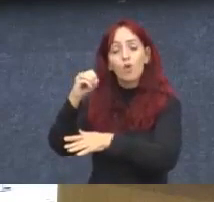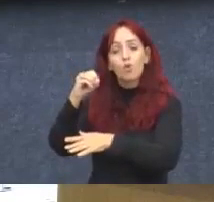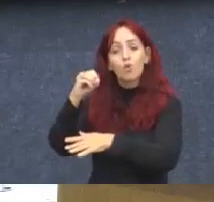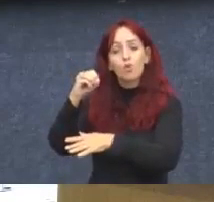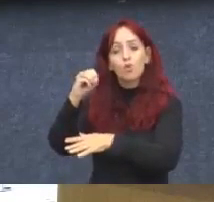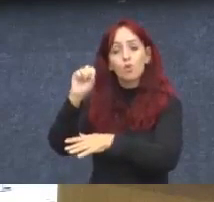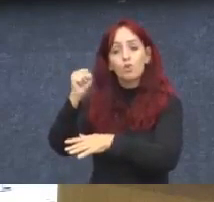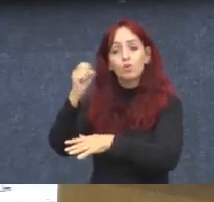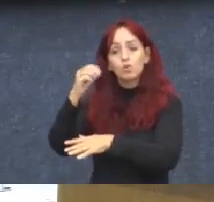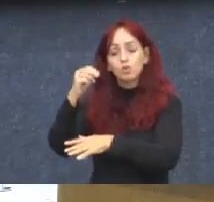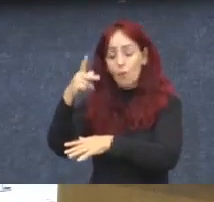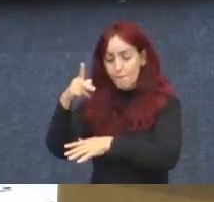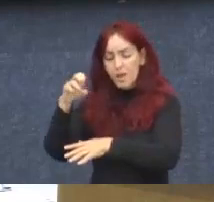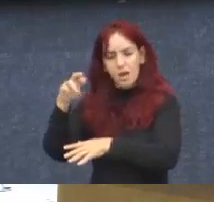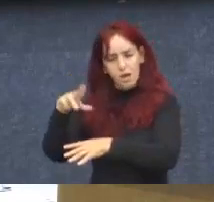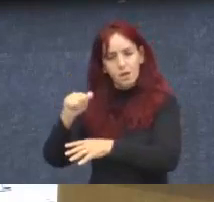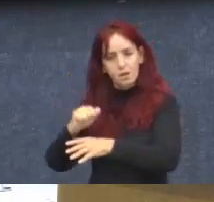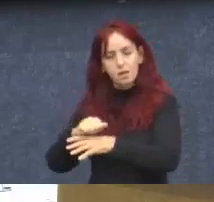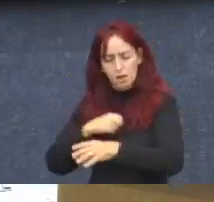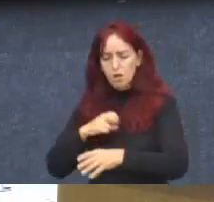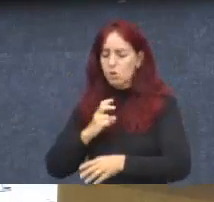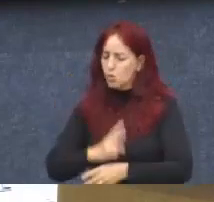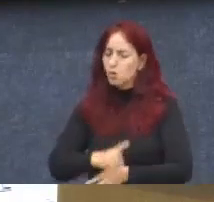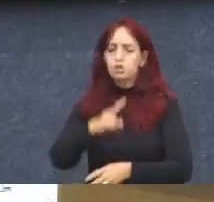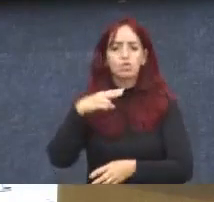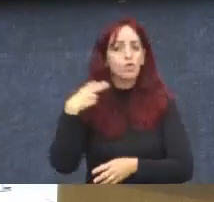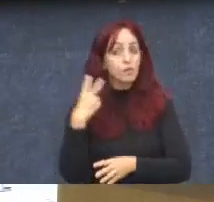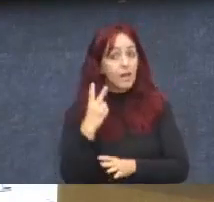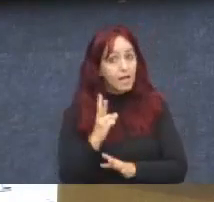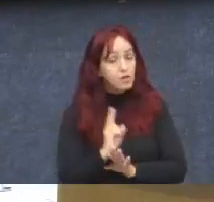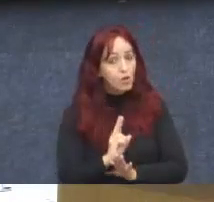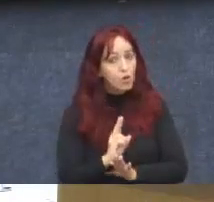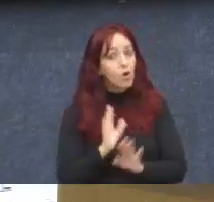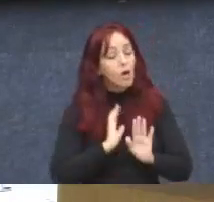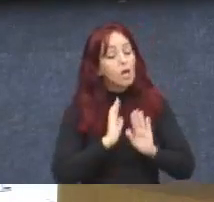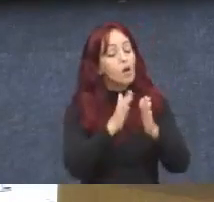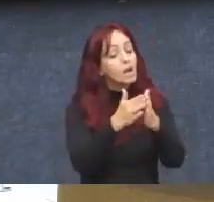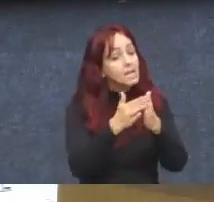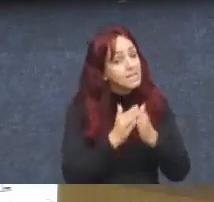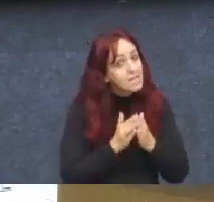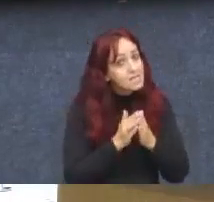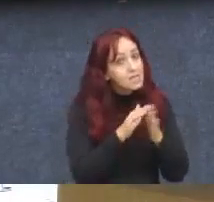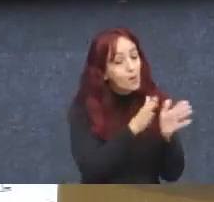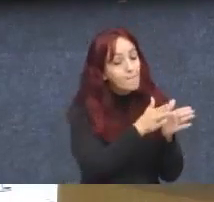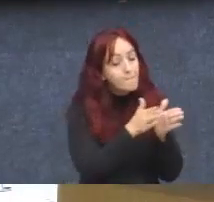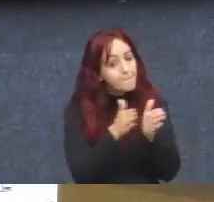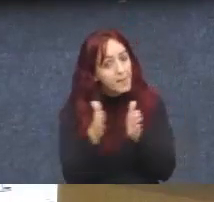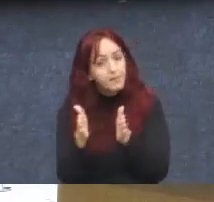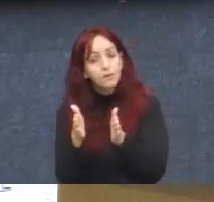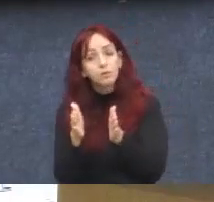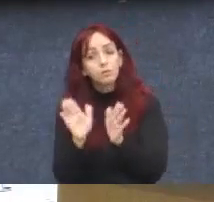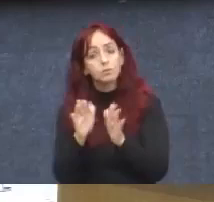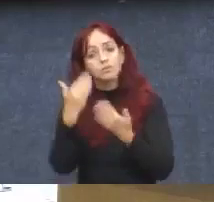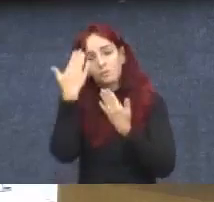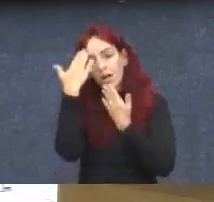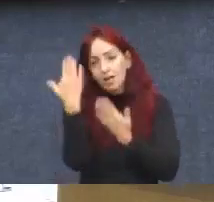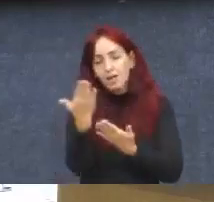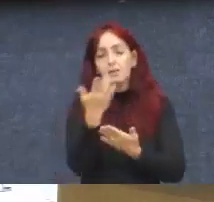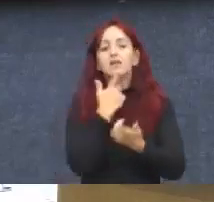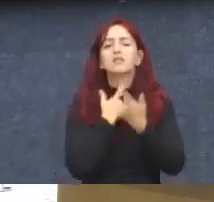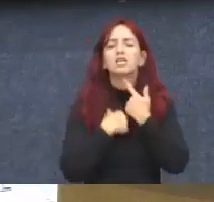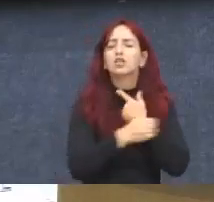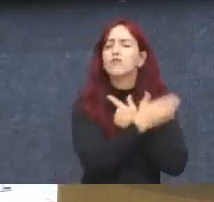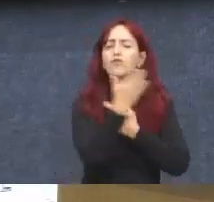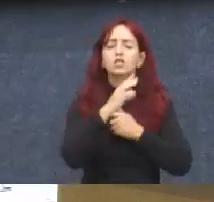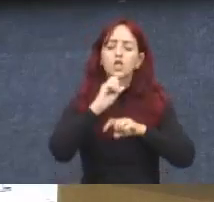Continuo vereador, me licencio por algum período, agradeço a cada colega e desejo a todos